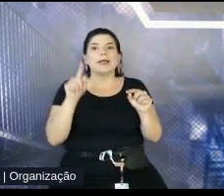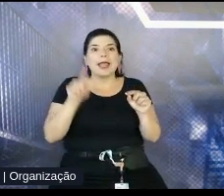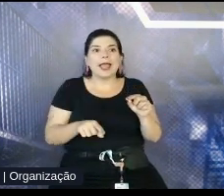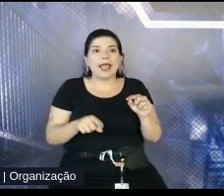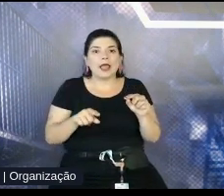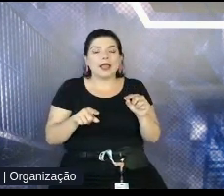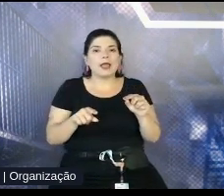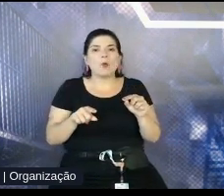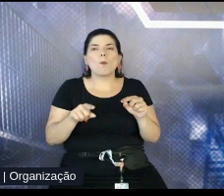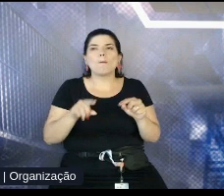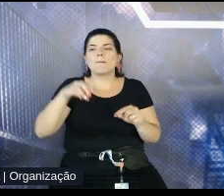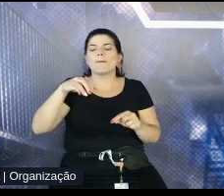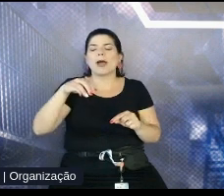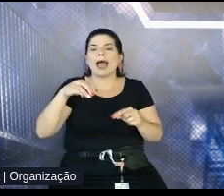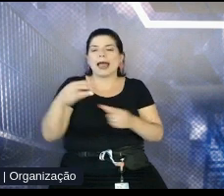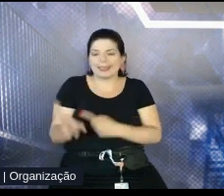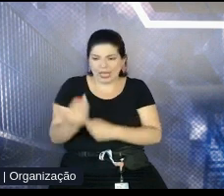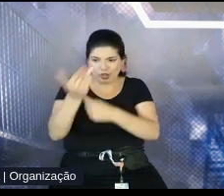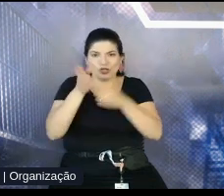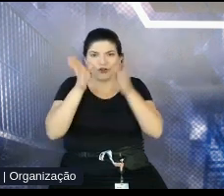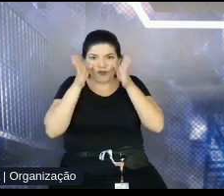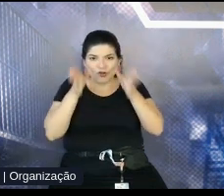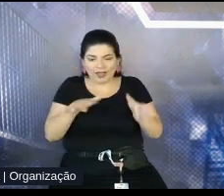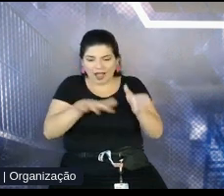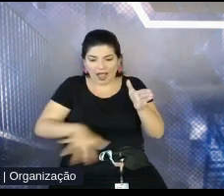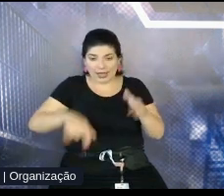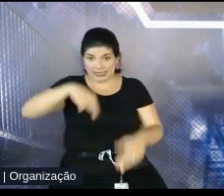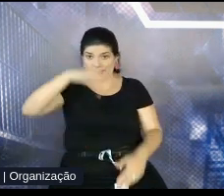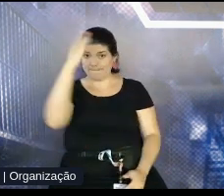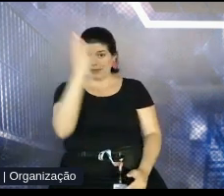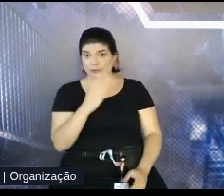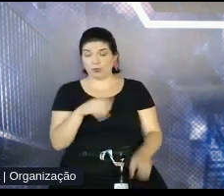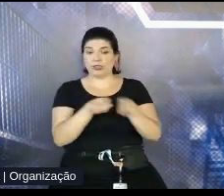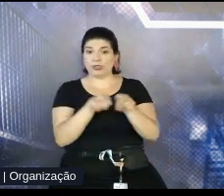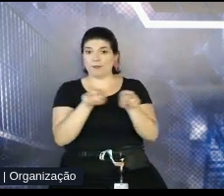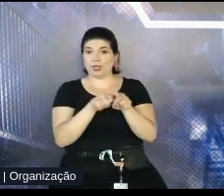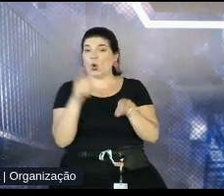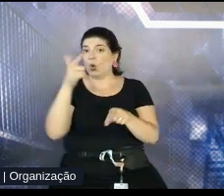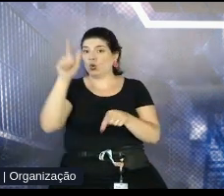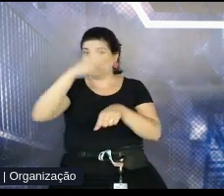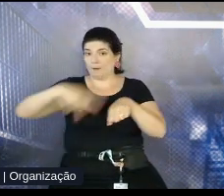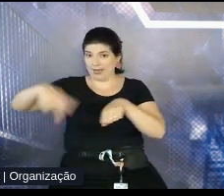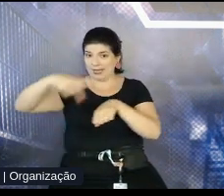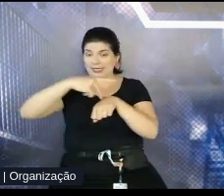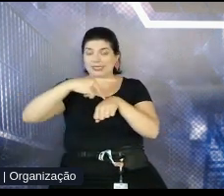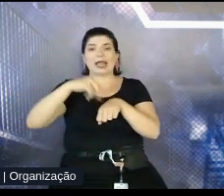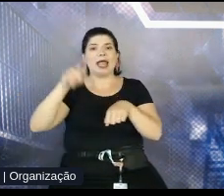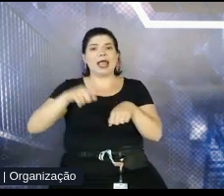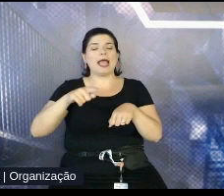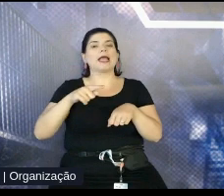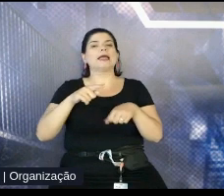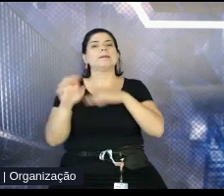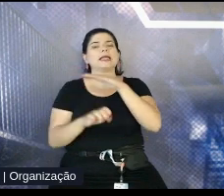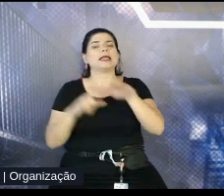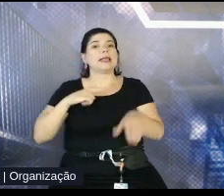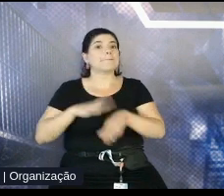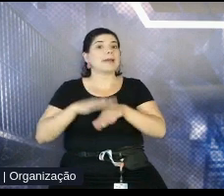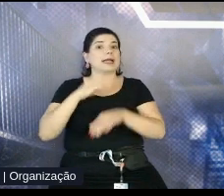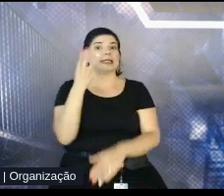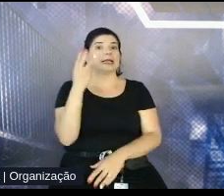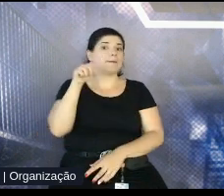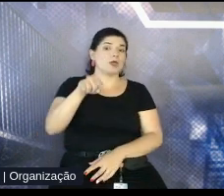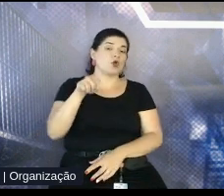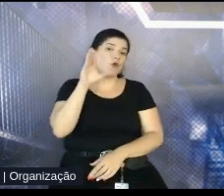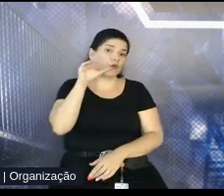está impactando o mercado de tecnologia, tanto no Brasil como no mundo. É uma empresa que hoje tem mais de 3 mil funcionários. E na